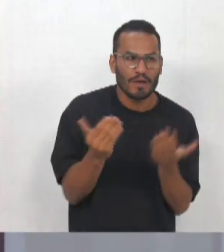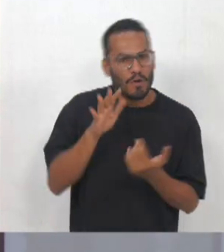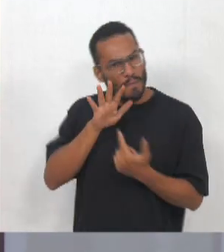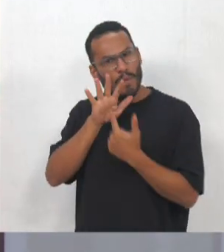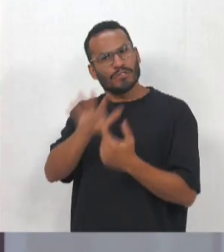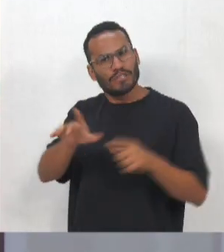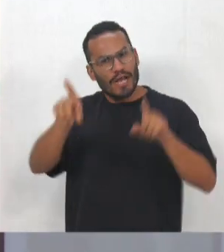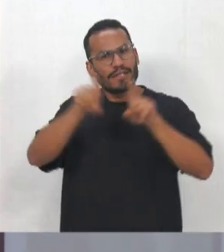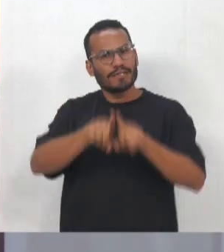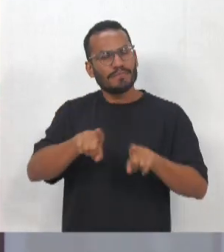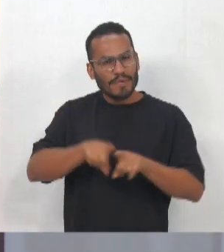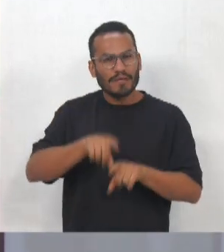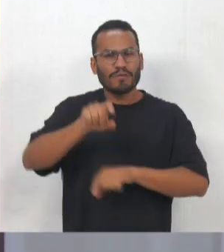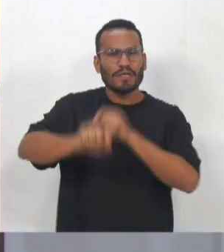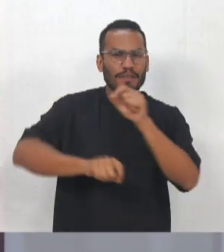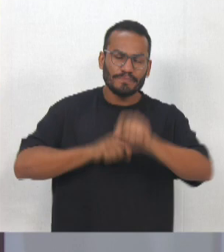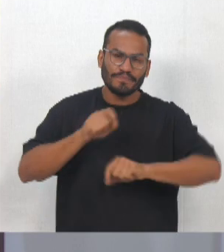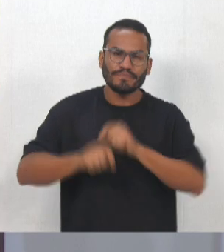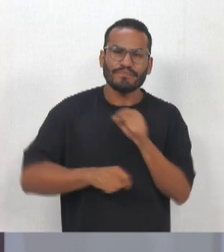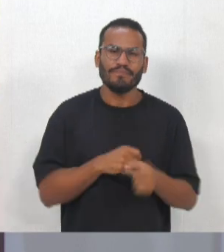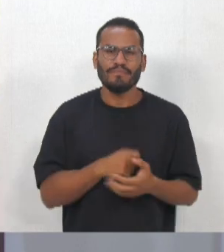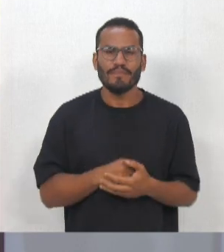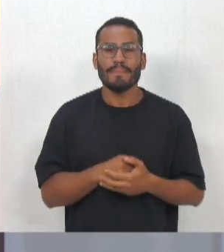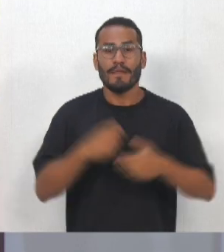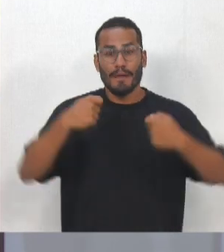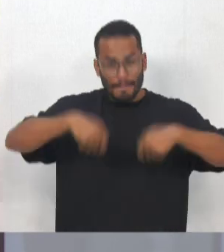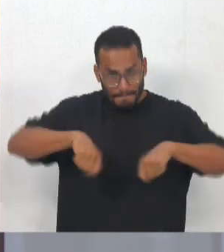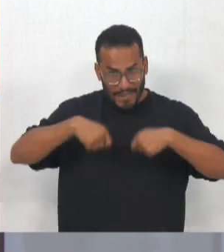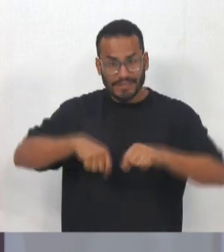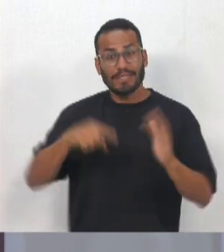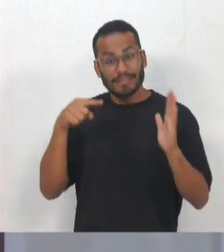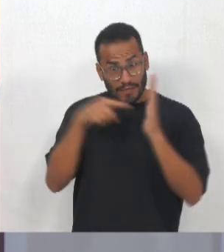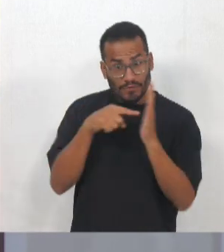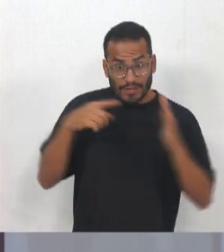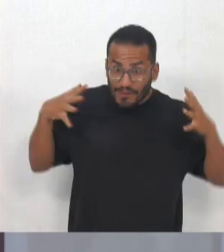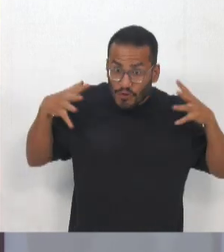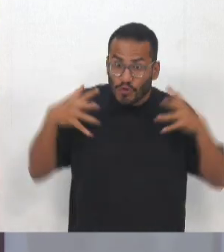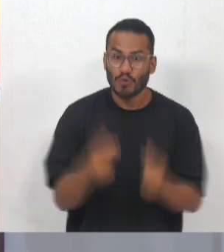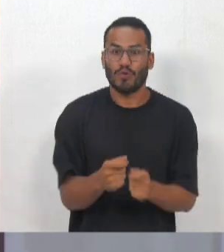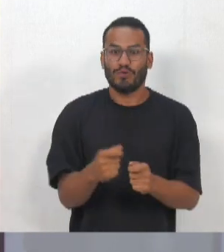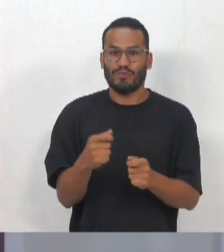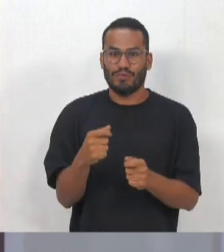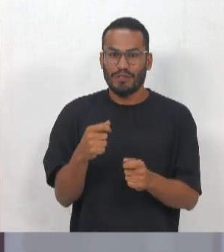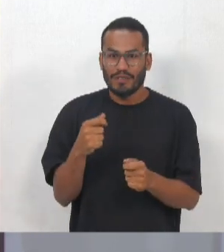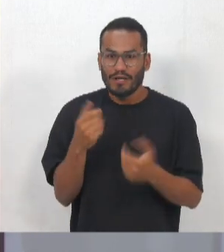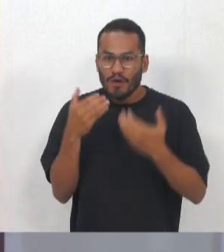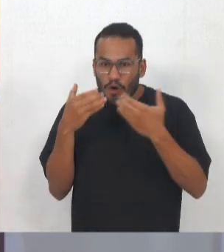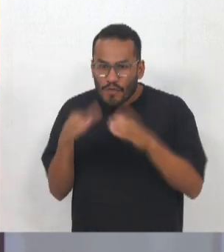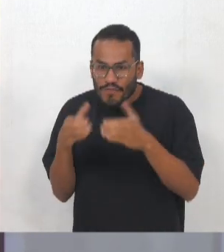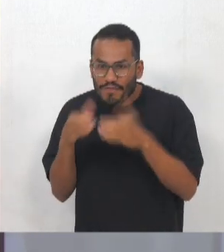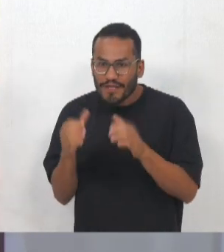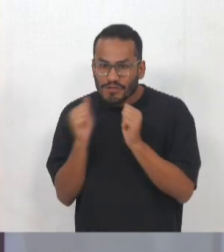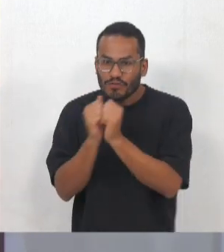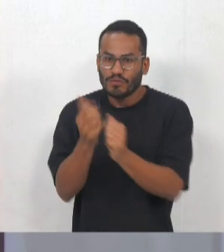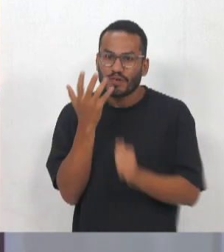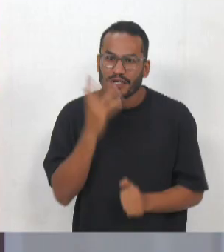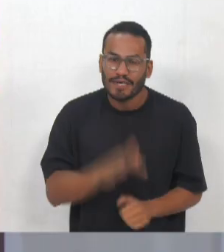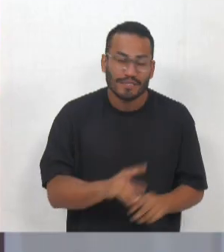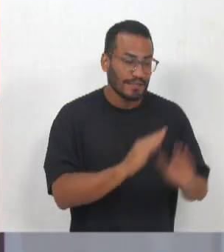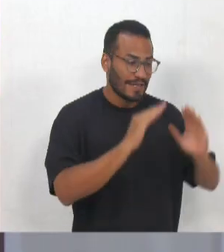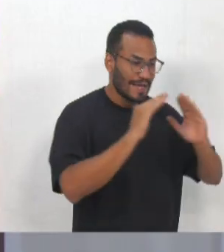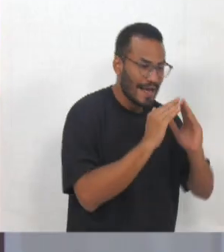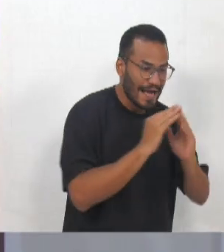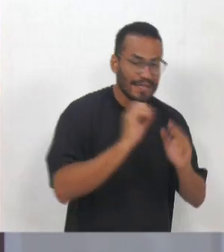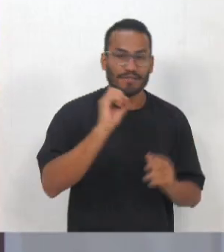mostrar também, né, que é preciso denunciar todos que estão naquela convivência com a criança, seja em casa,